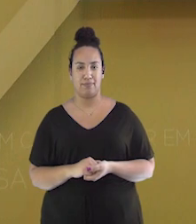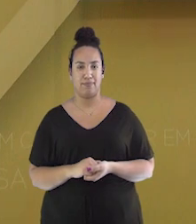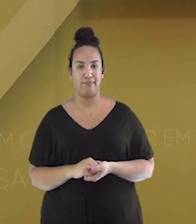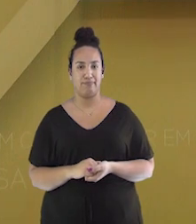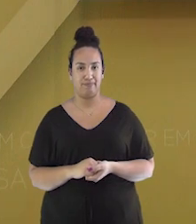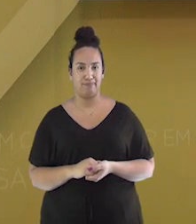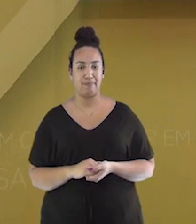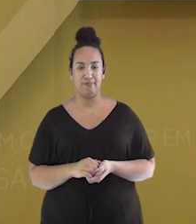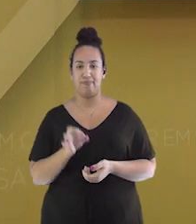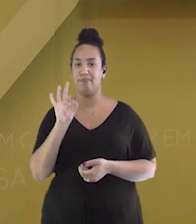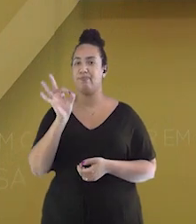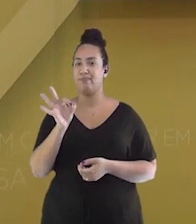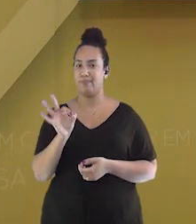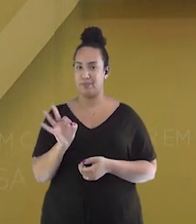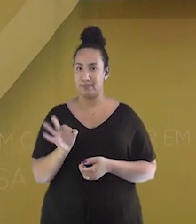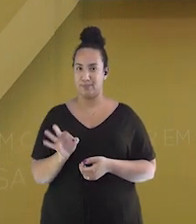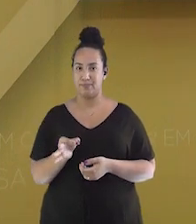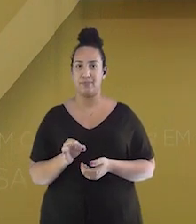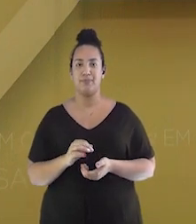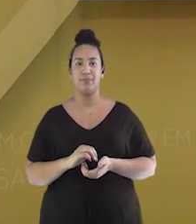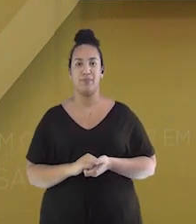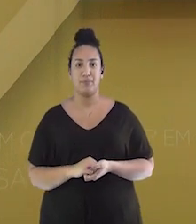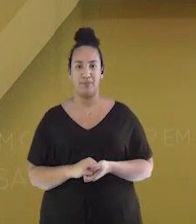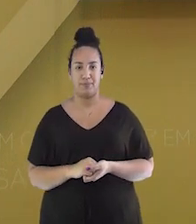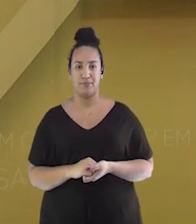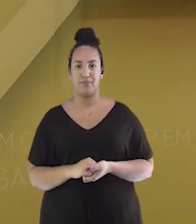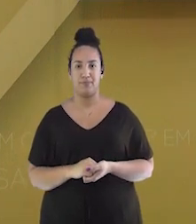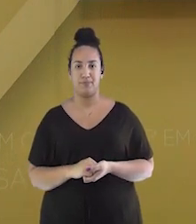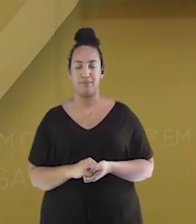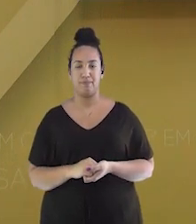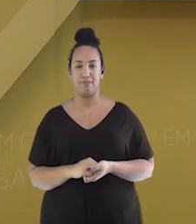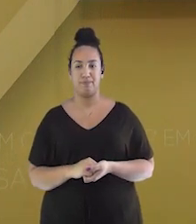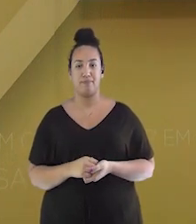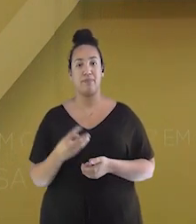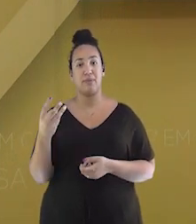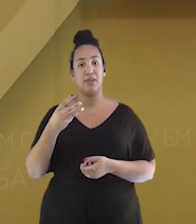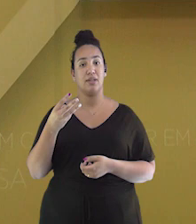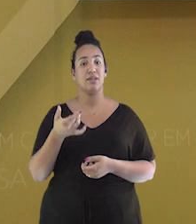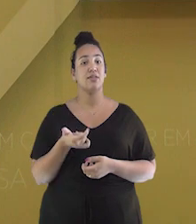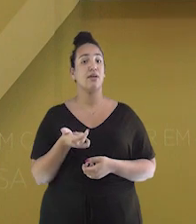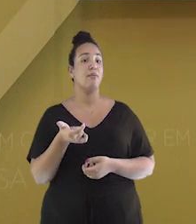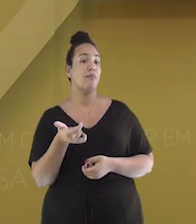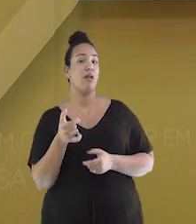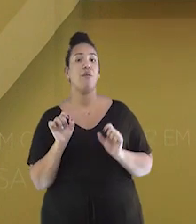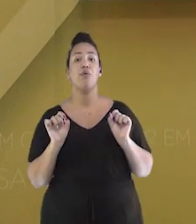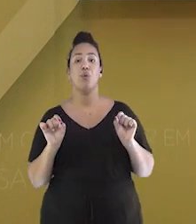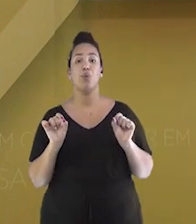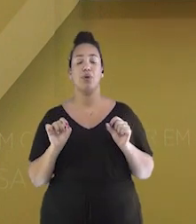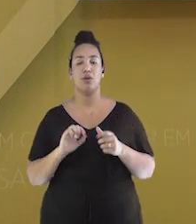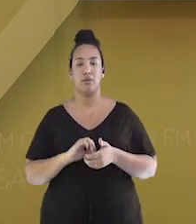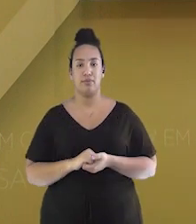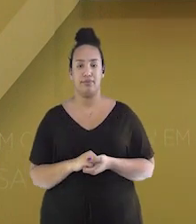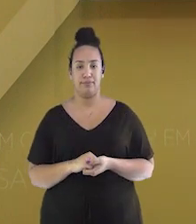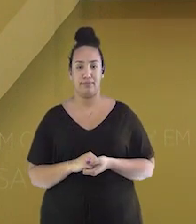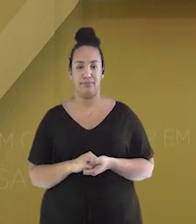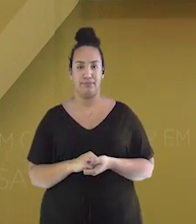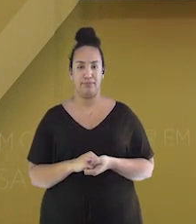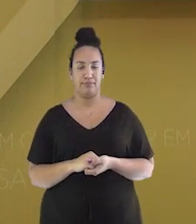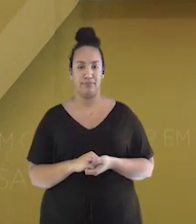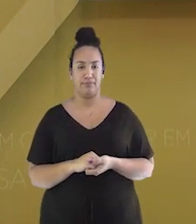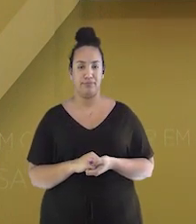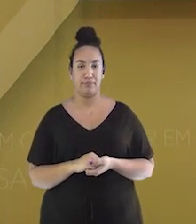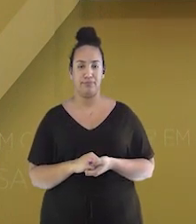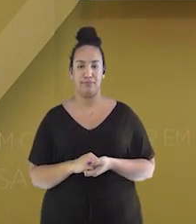Correto, lei do ventre livre. E a terceira palavra aqui é a seguinte